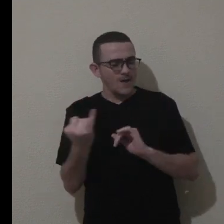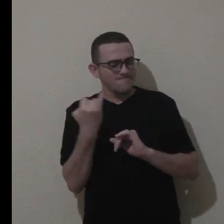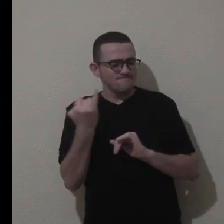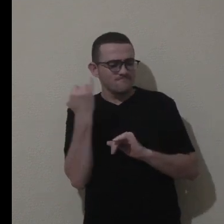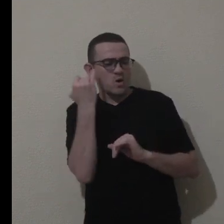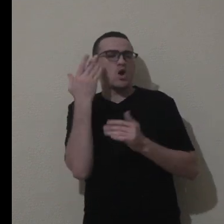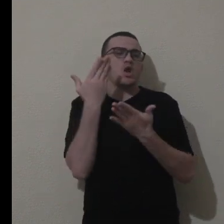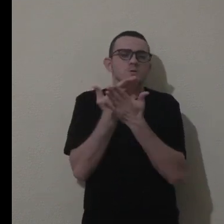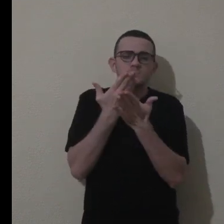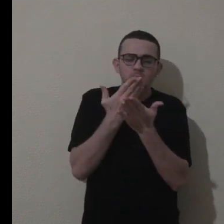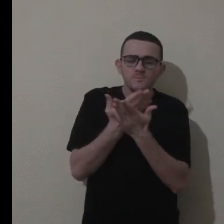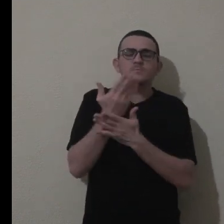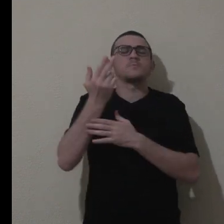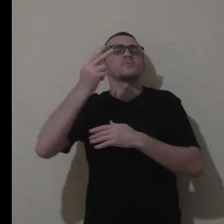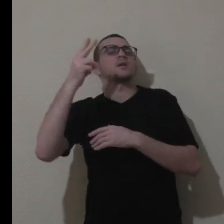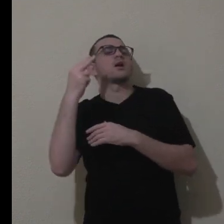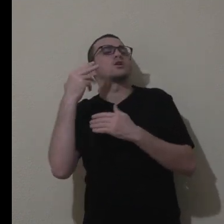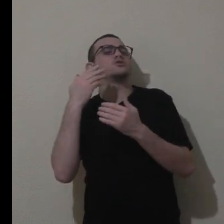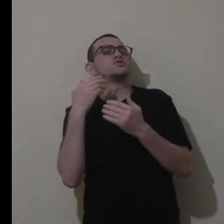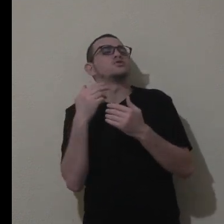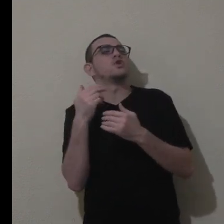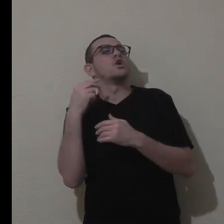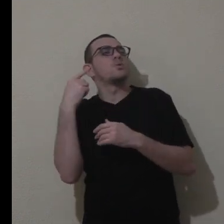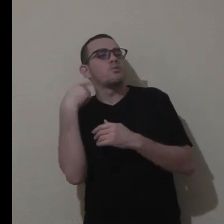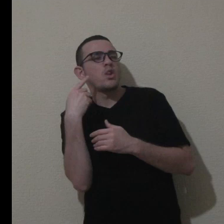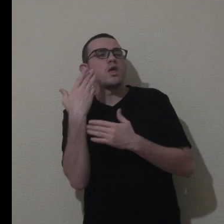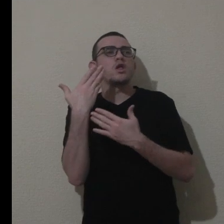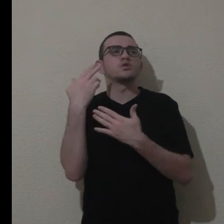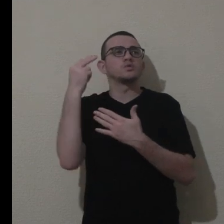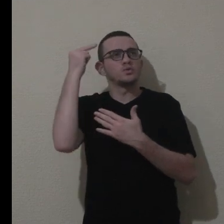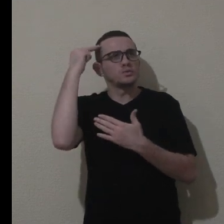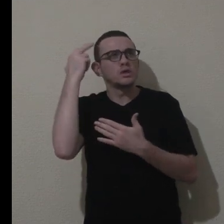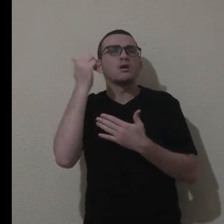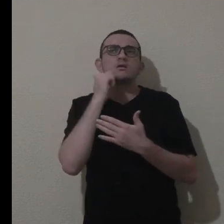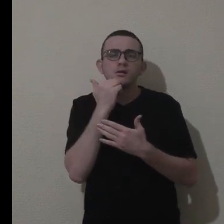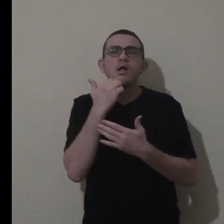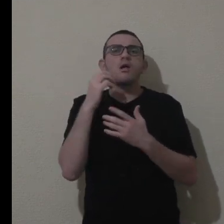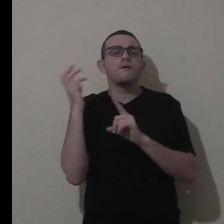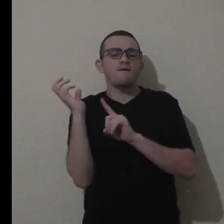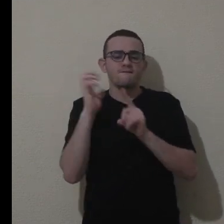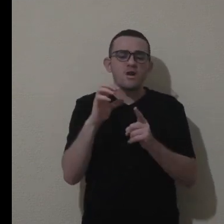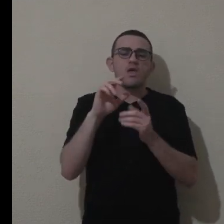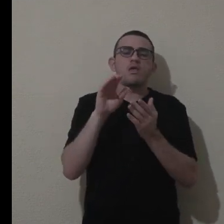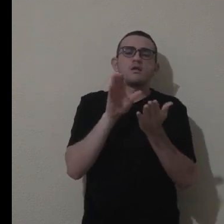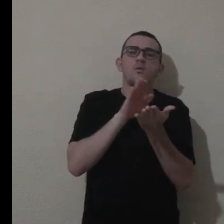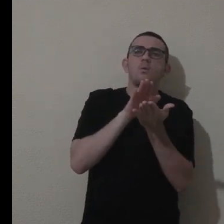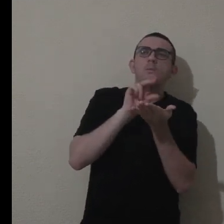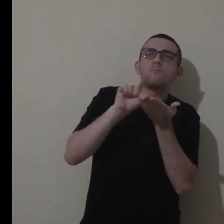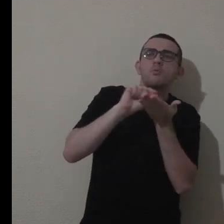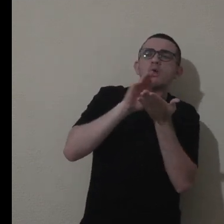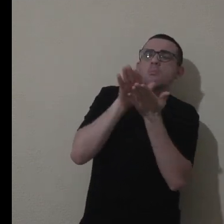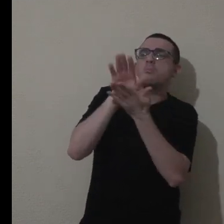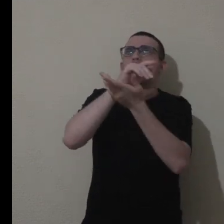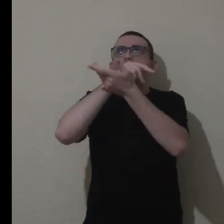extremamente especialista, neurologista, neurocientista, político, é uma pessoa bastante influência, com muitos artigos